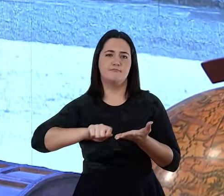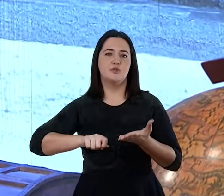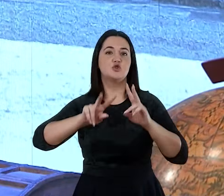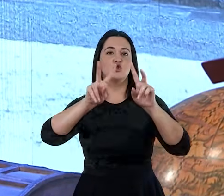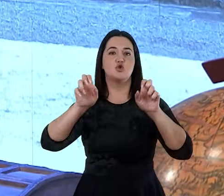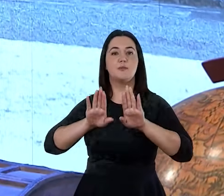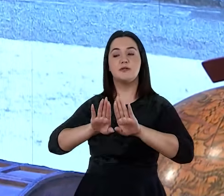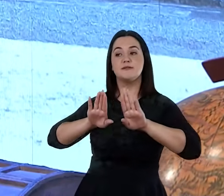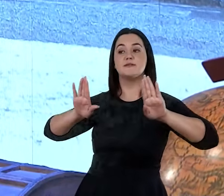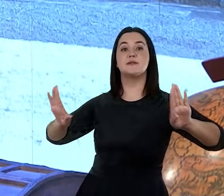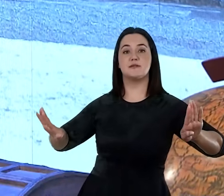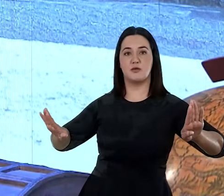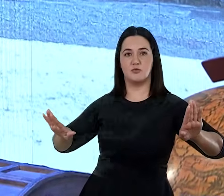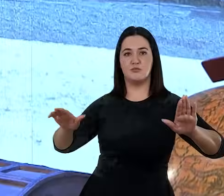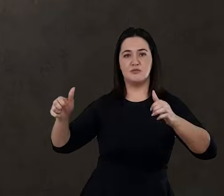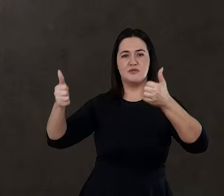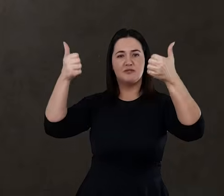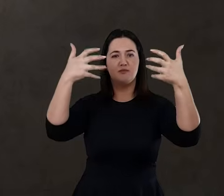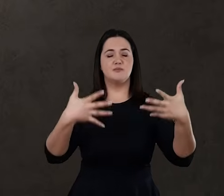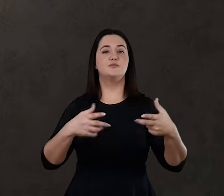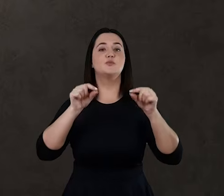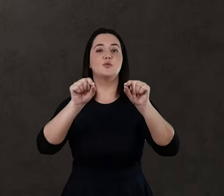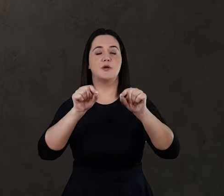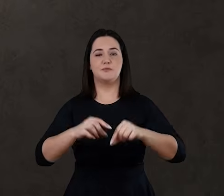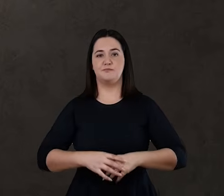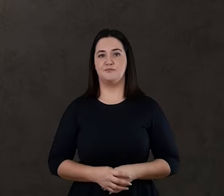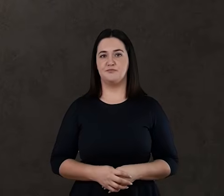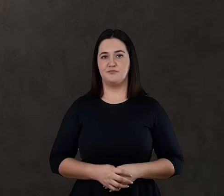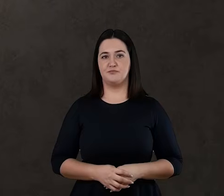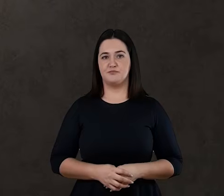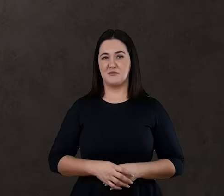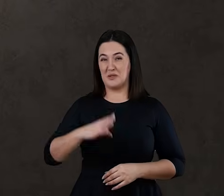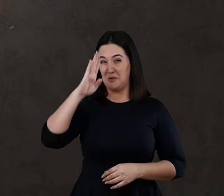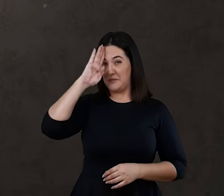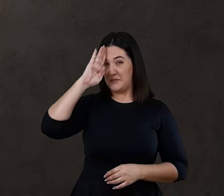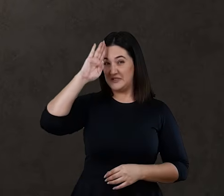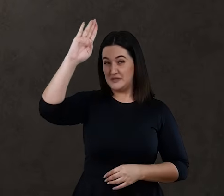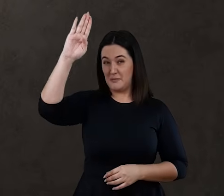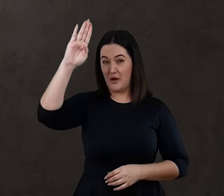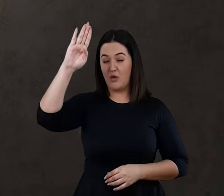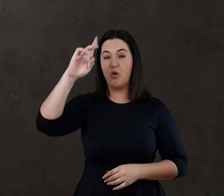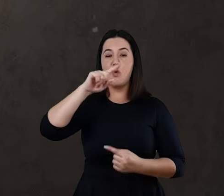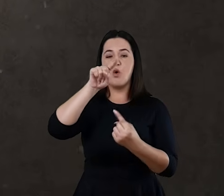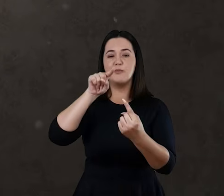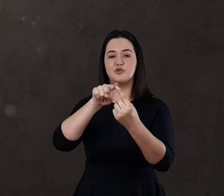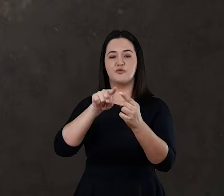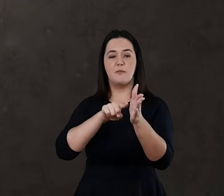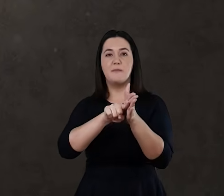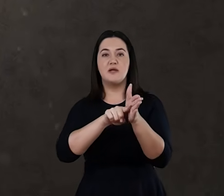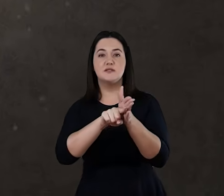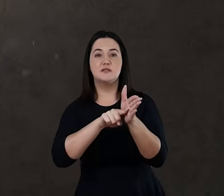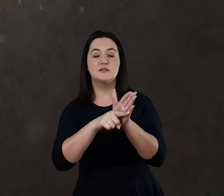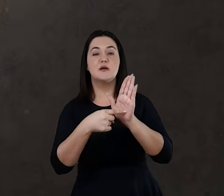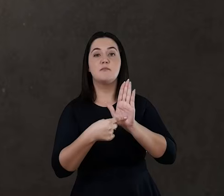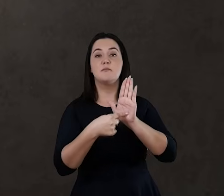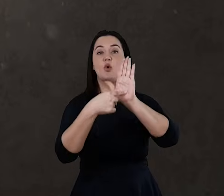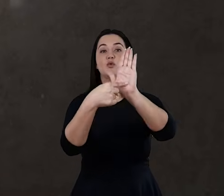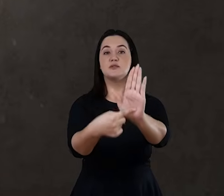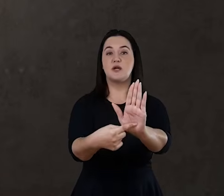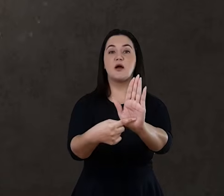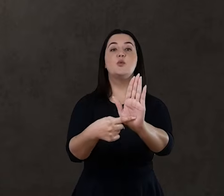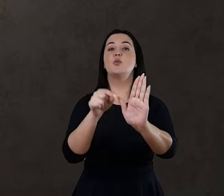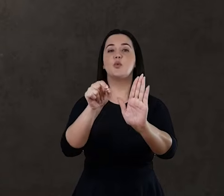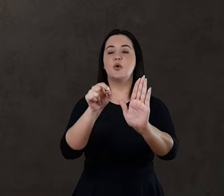acadêmicos sobre Sansão. Olha o que ele escreveu, esse autor. O principal objetivo desta presente pesquisa é demonstrar que,